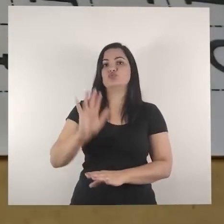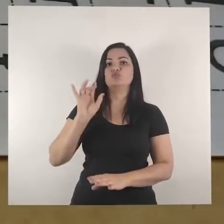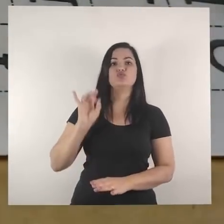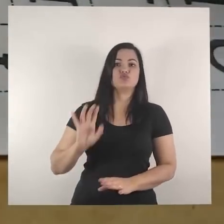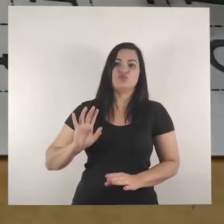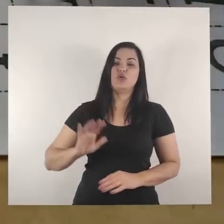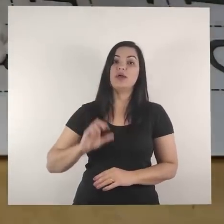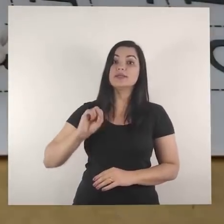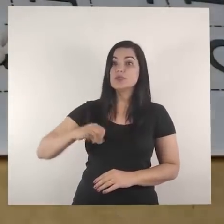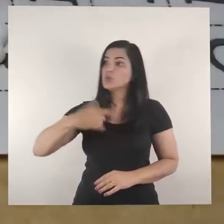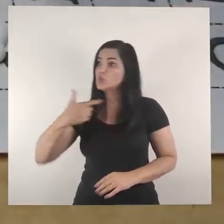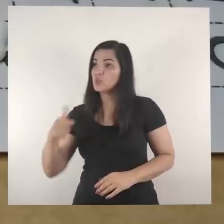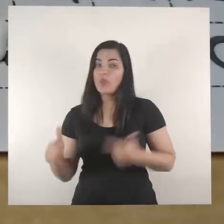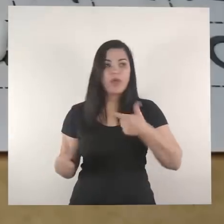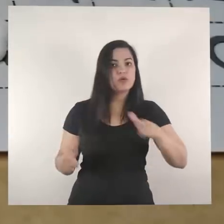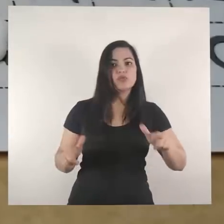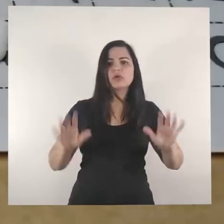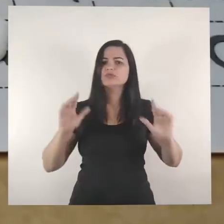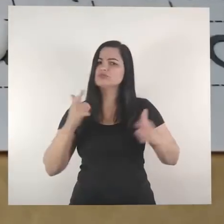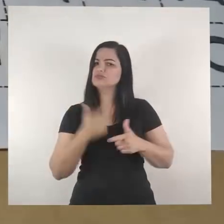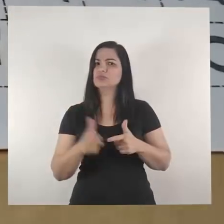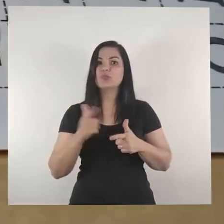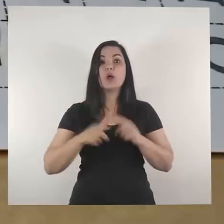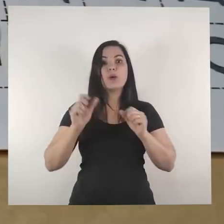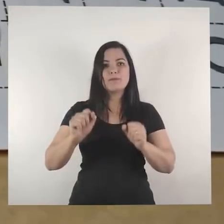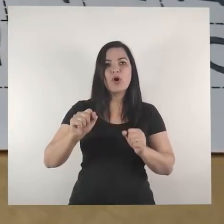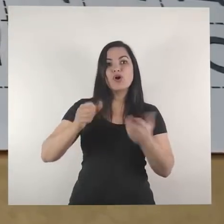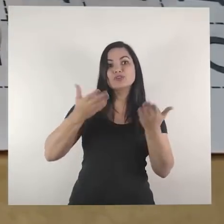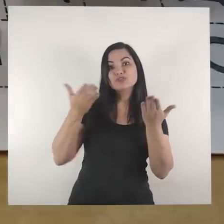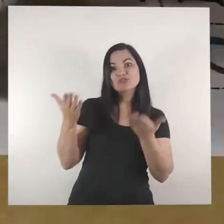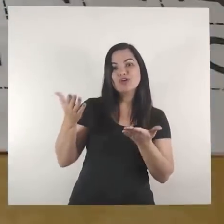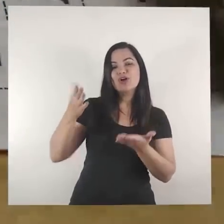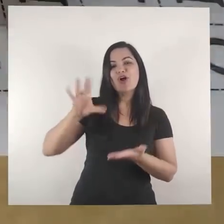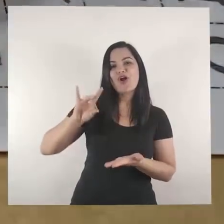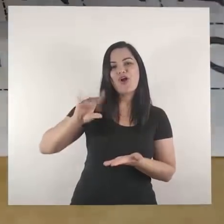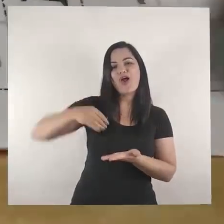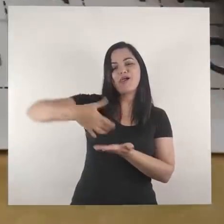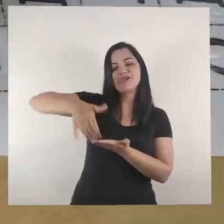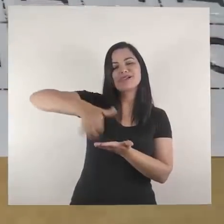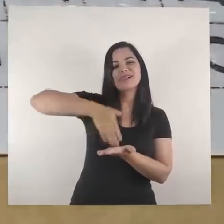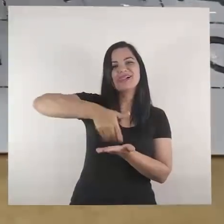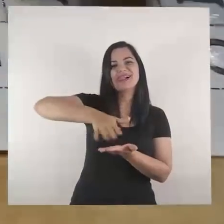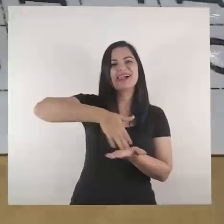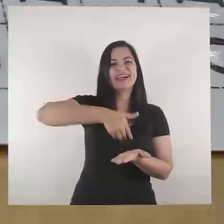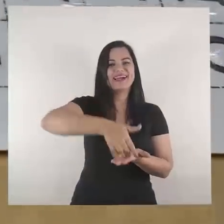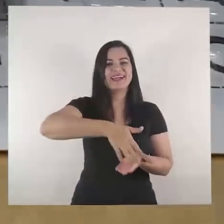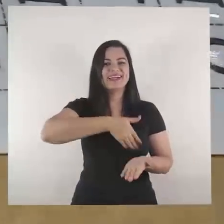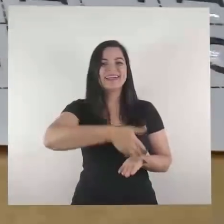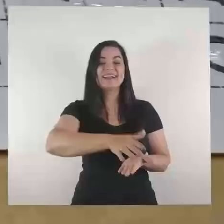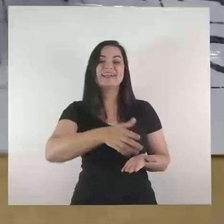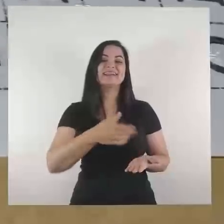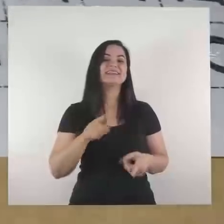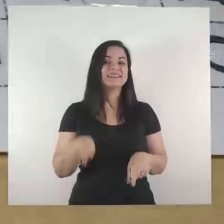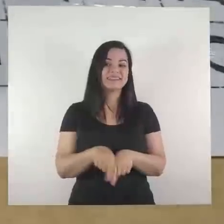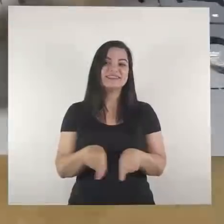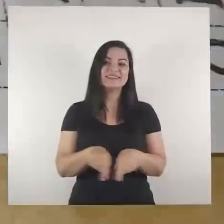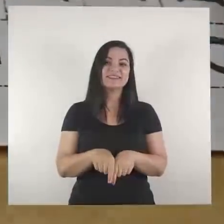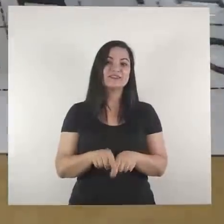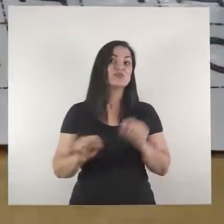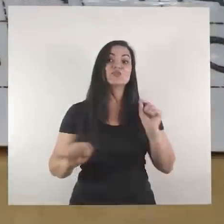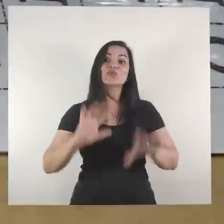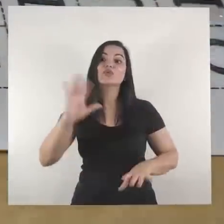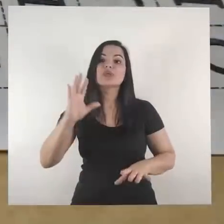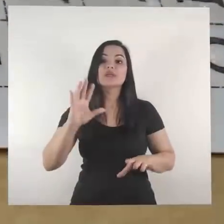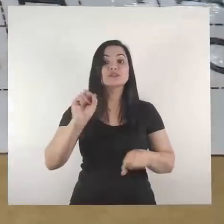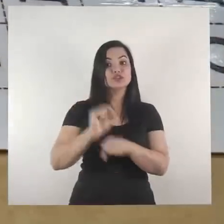outro, você pode colocar cola e passar o pincel também. O que vai acontecer?